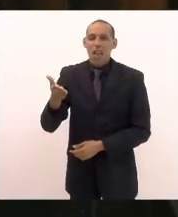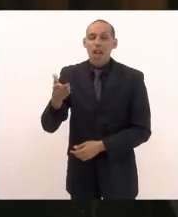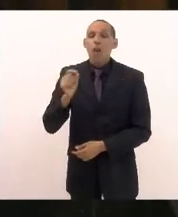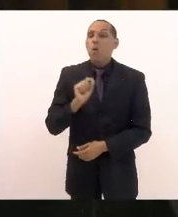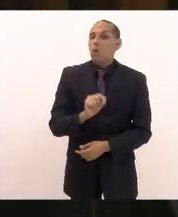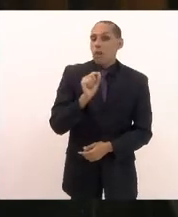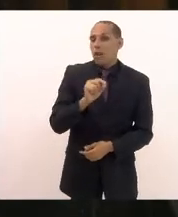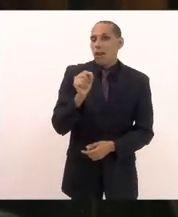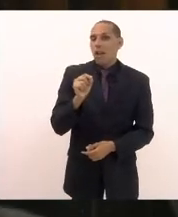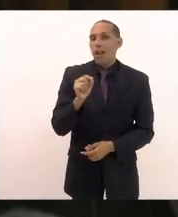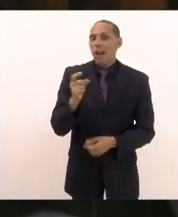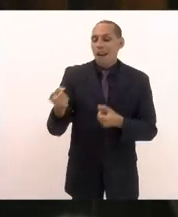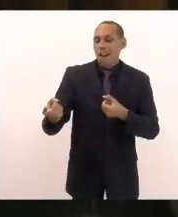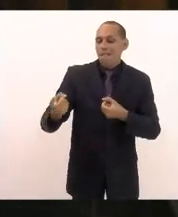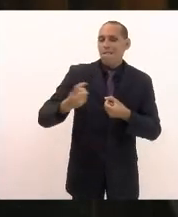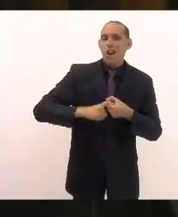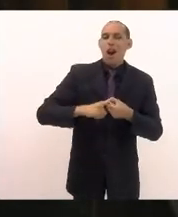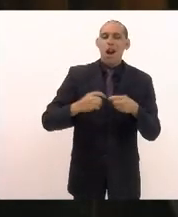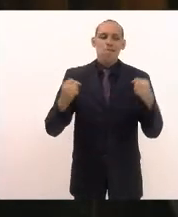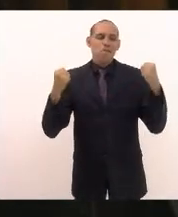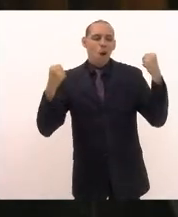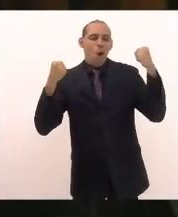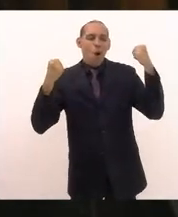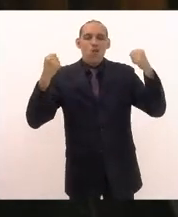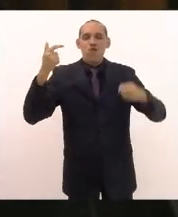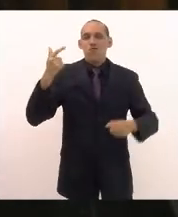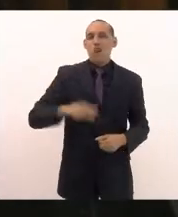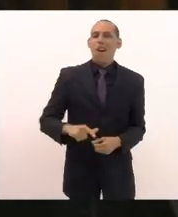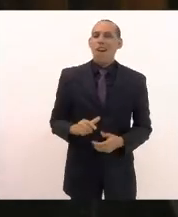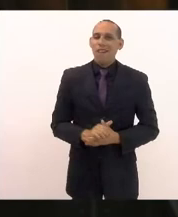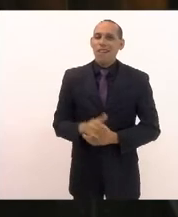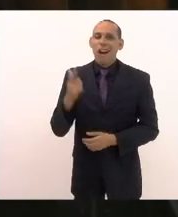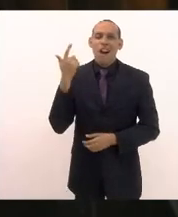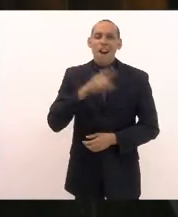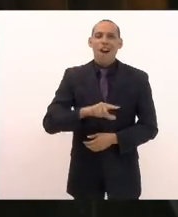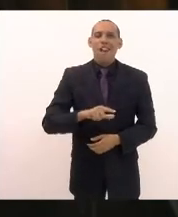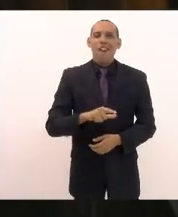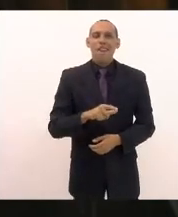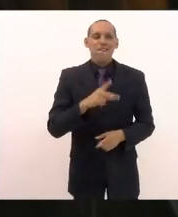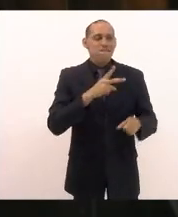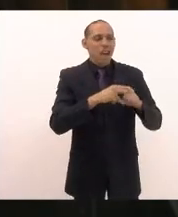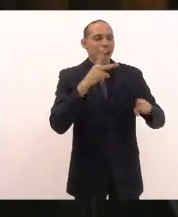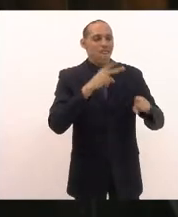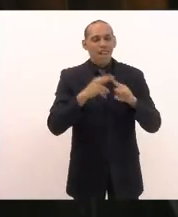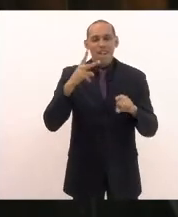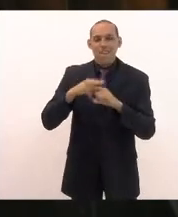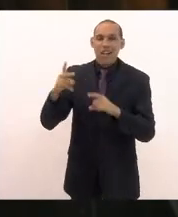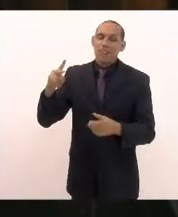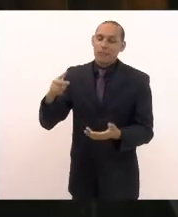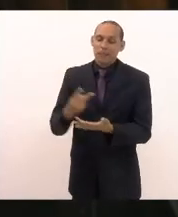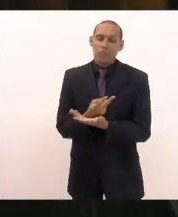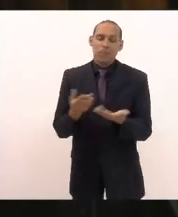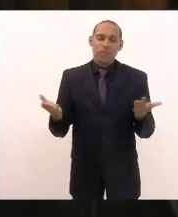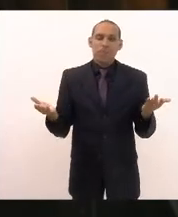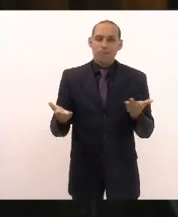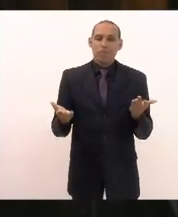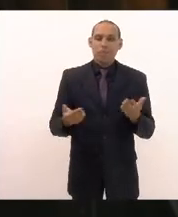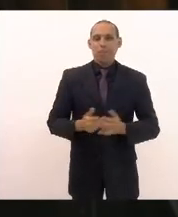é voltarem, é tomarem o poder de assalto. É isso que está acontecendo.